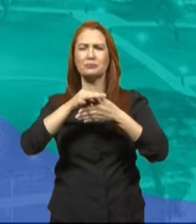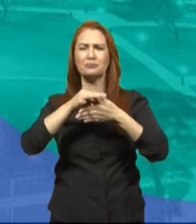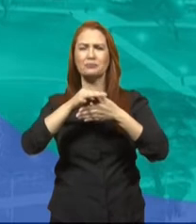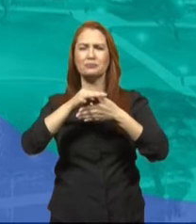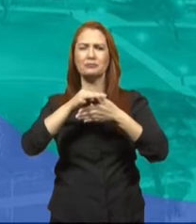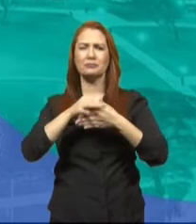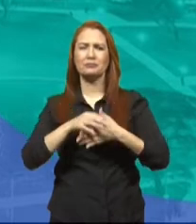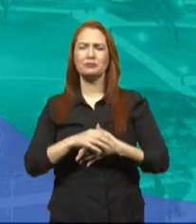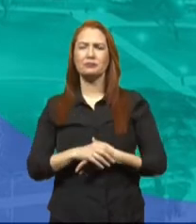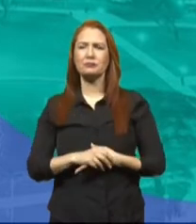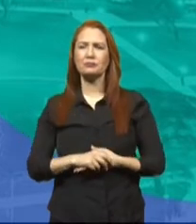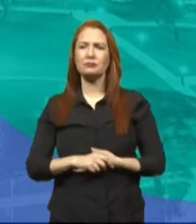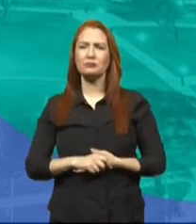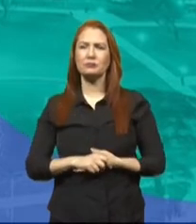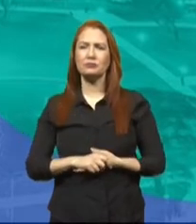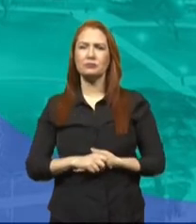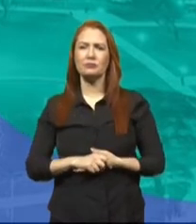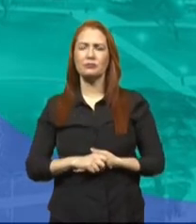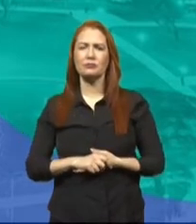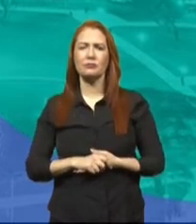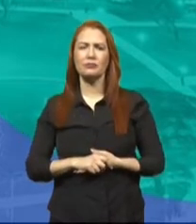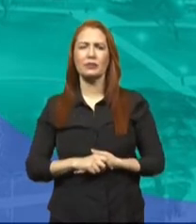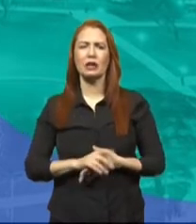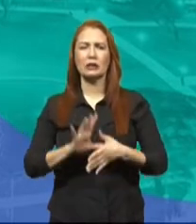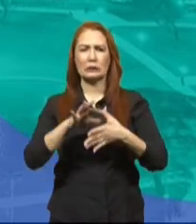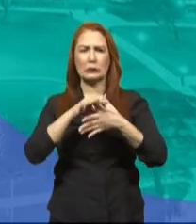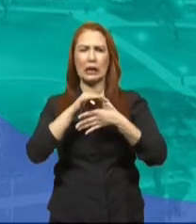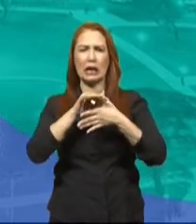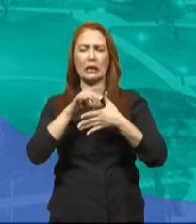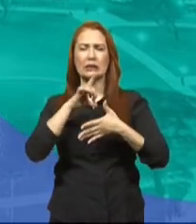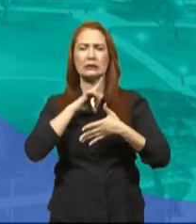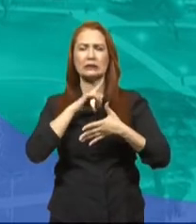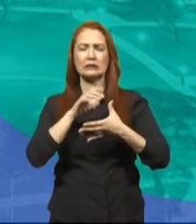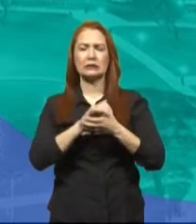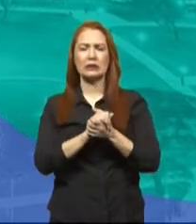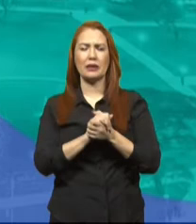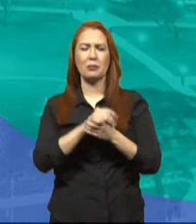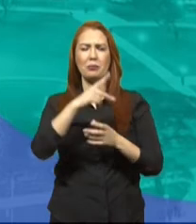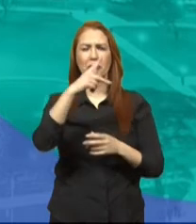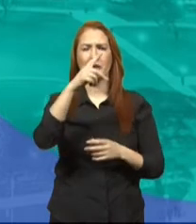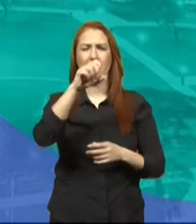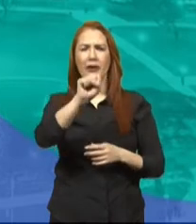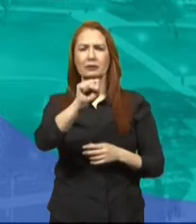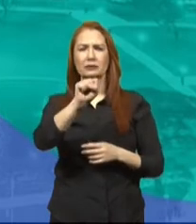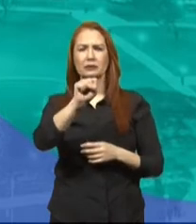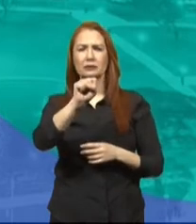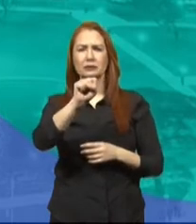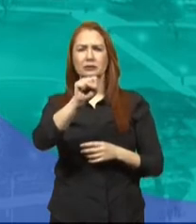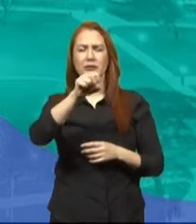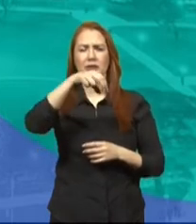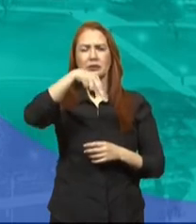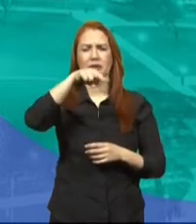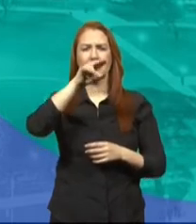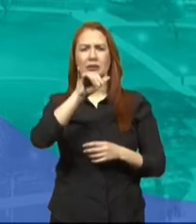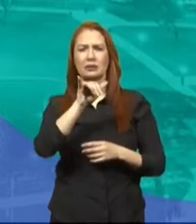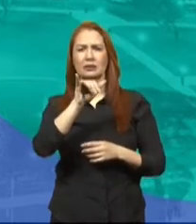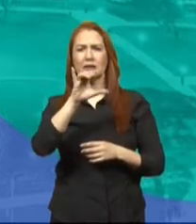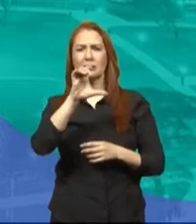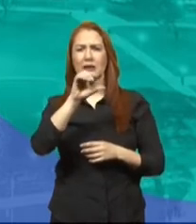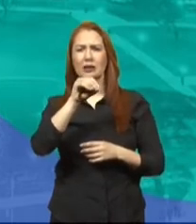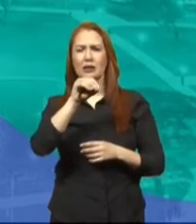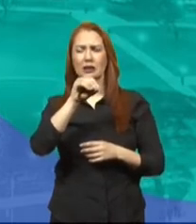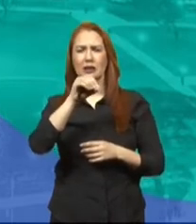ela tem o PS, tem o nylon e tem o plástico. Então é